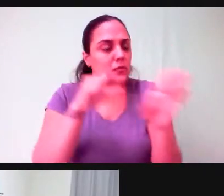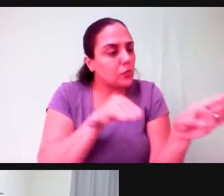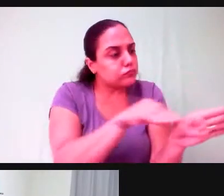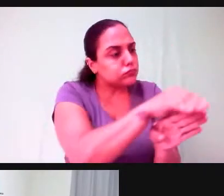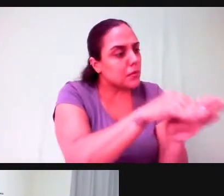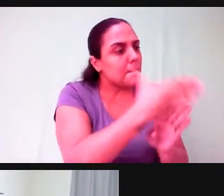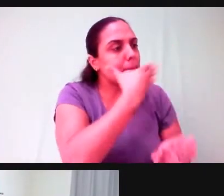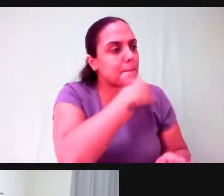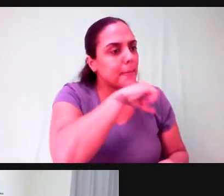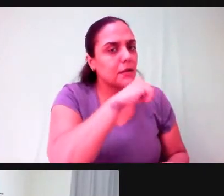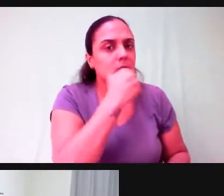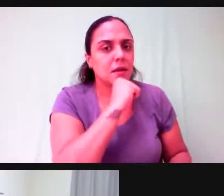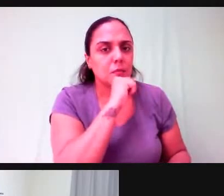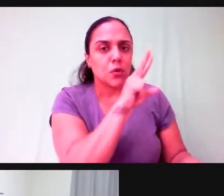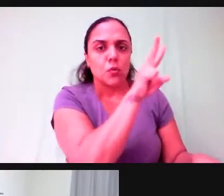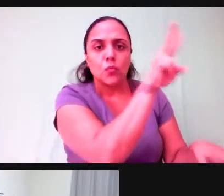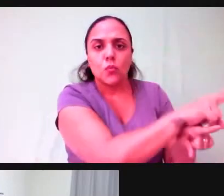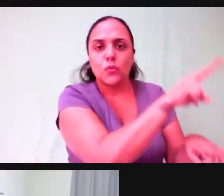autismo?